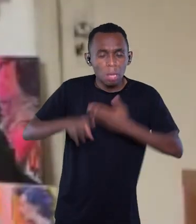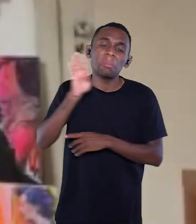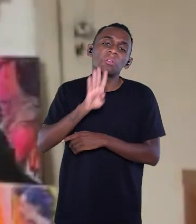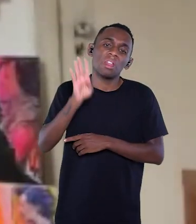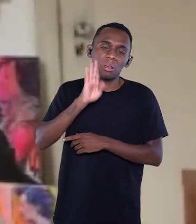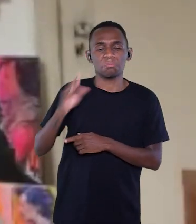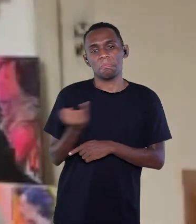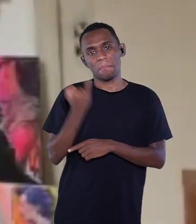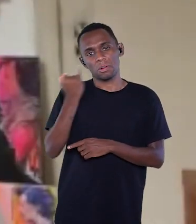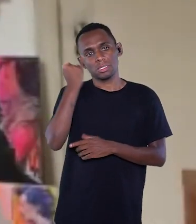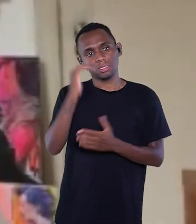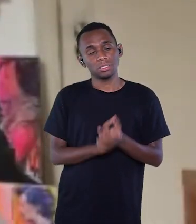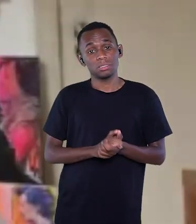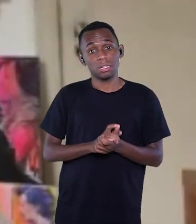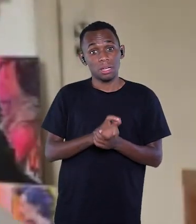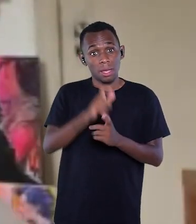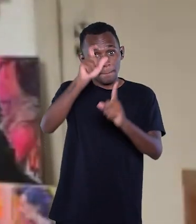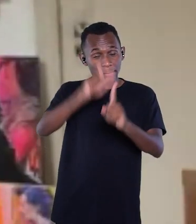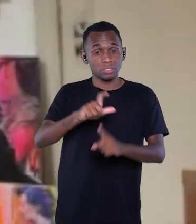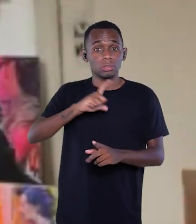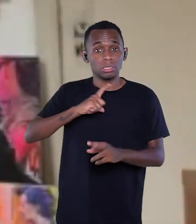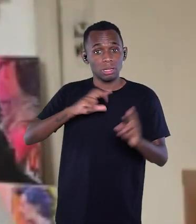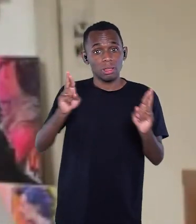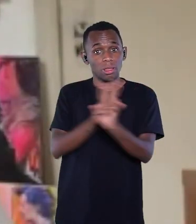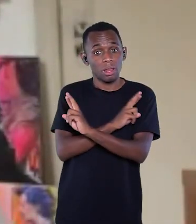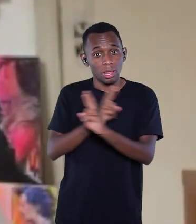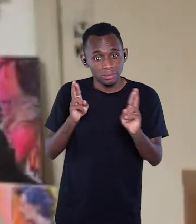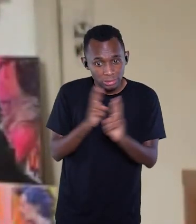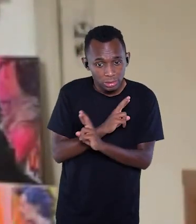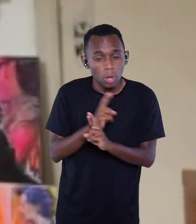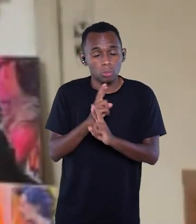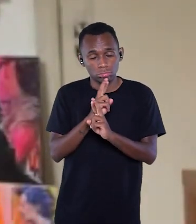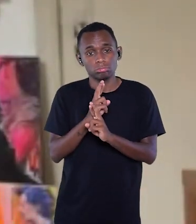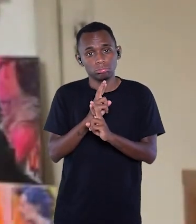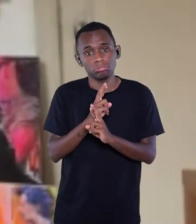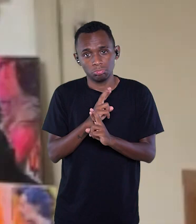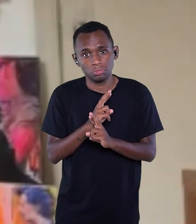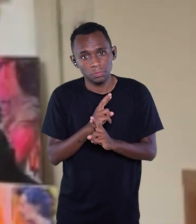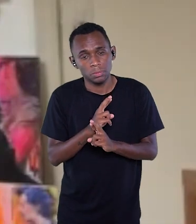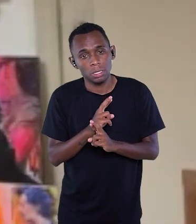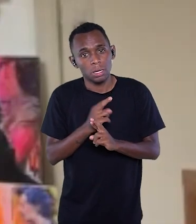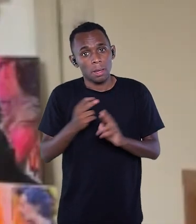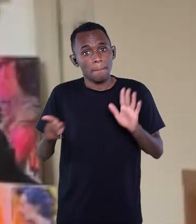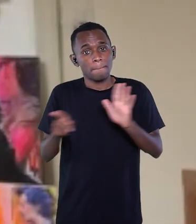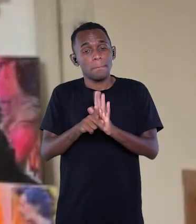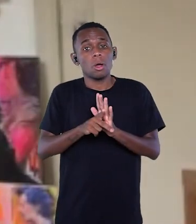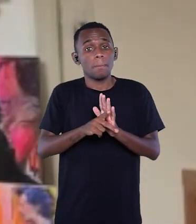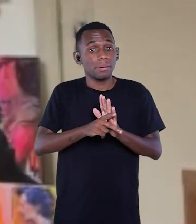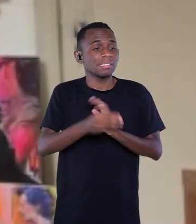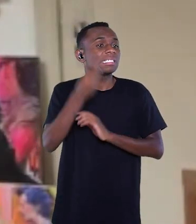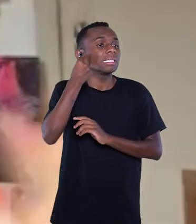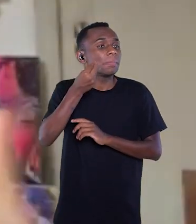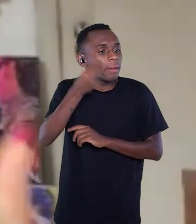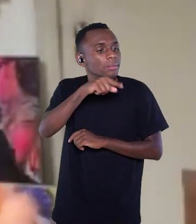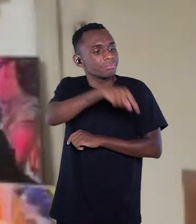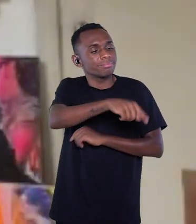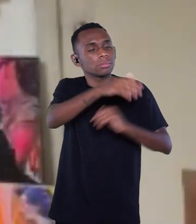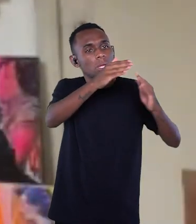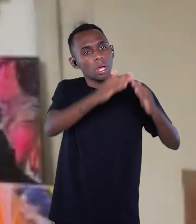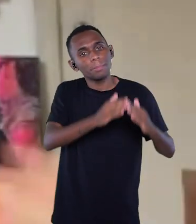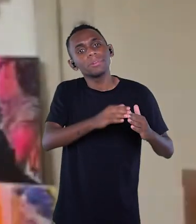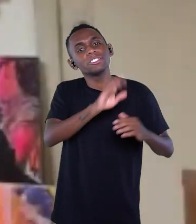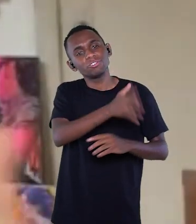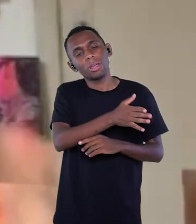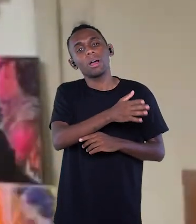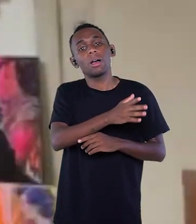também. Alguém que tem essa relação com, com a vida de um jeito